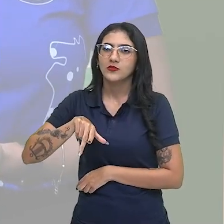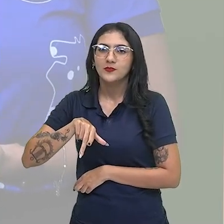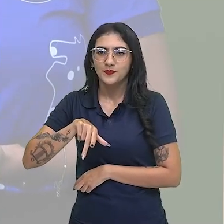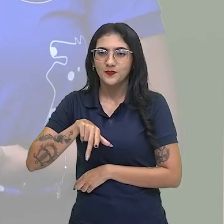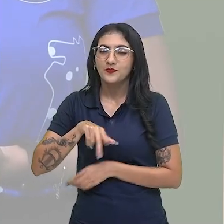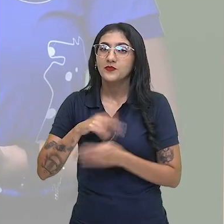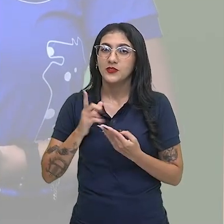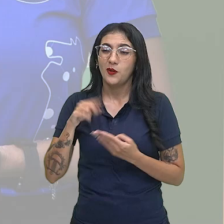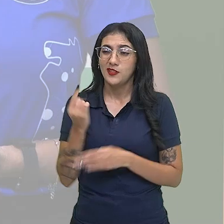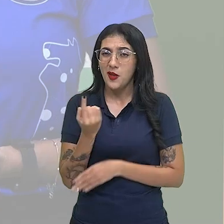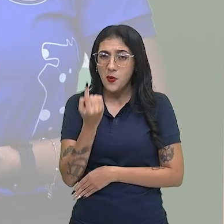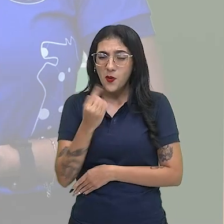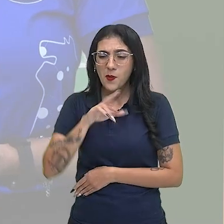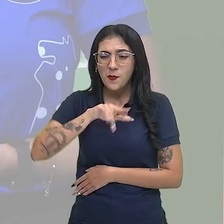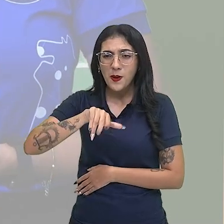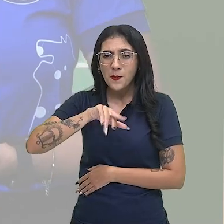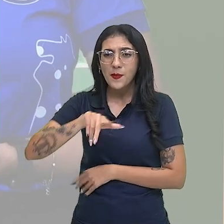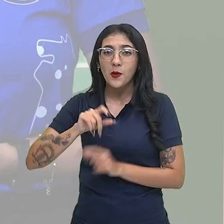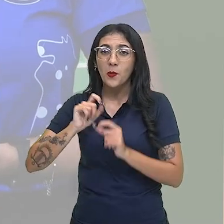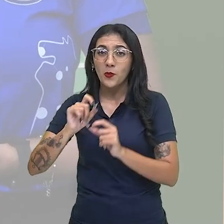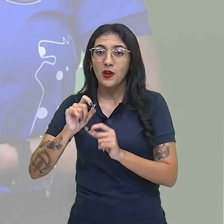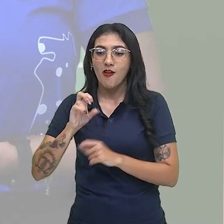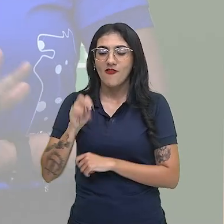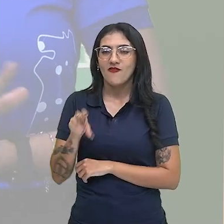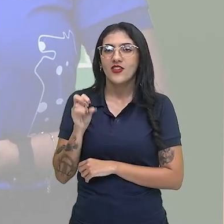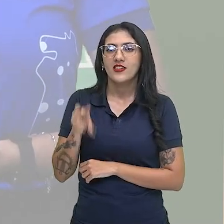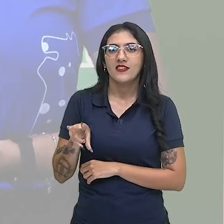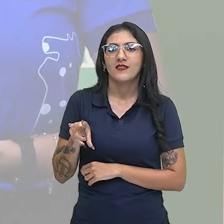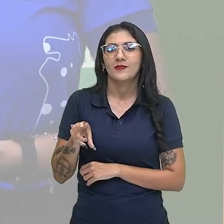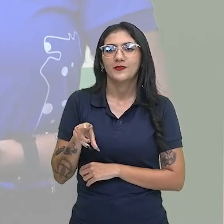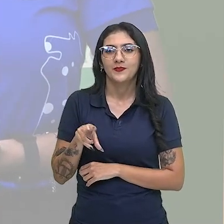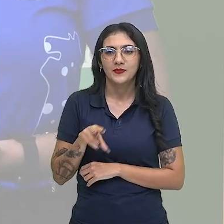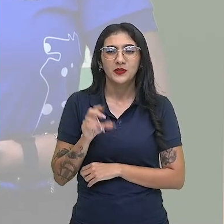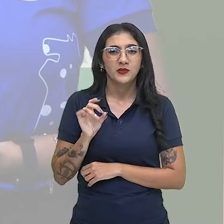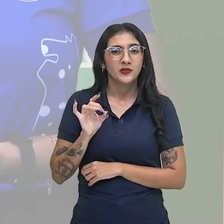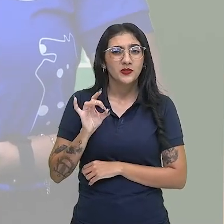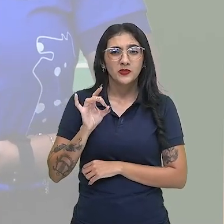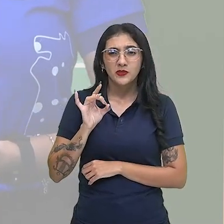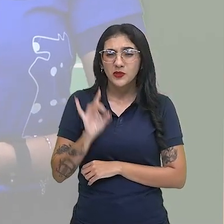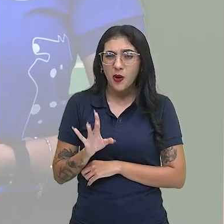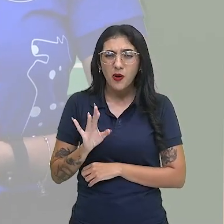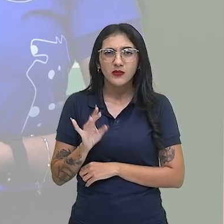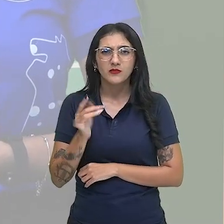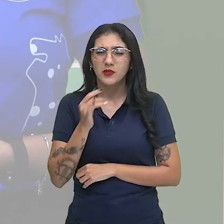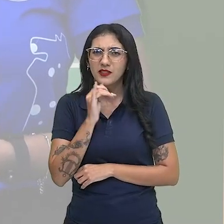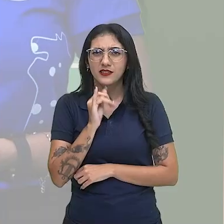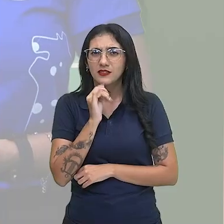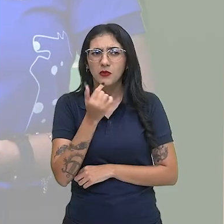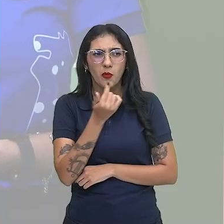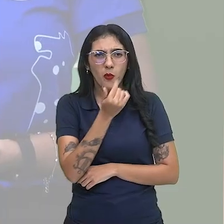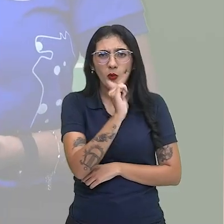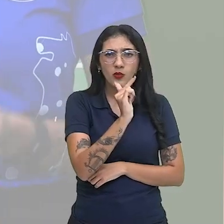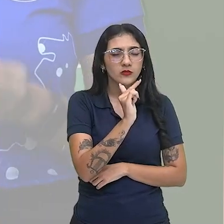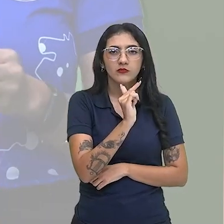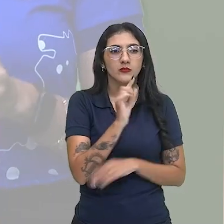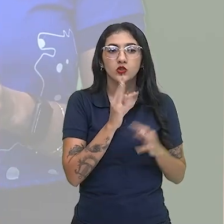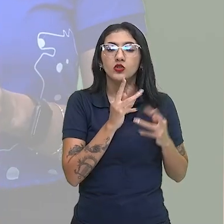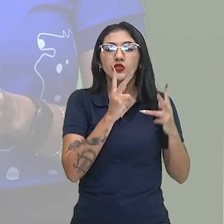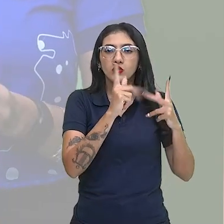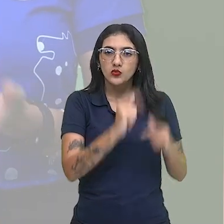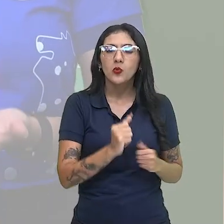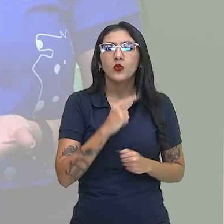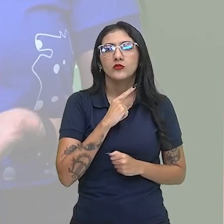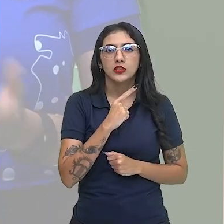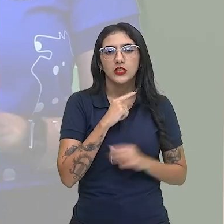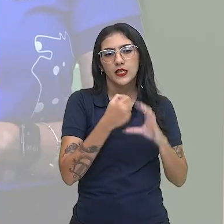essa única exceção do mundo vivo são os vírus. À exceção deles, todos os outros organismos são formados, na sua